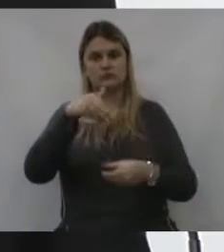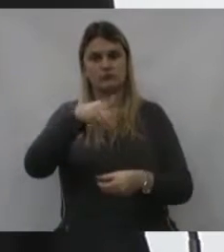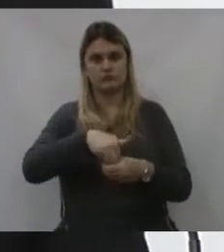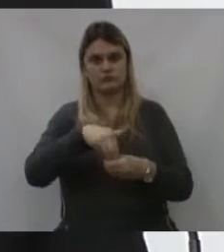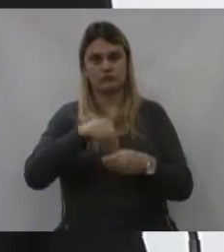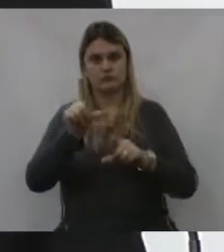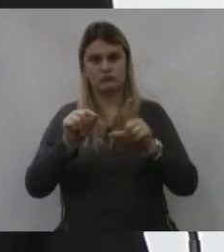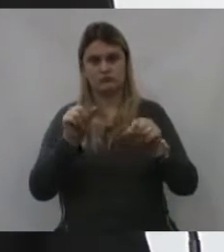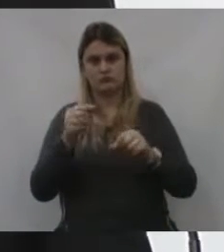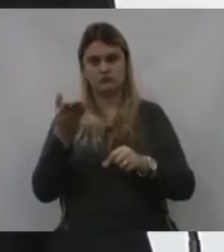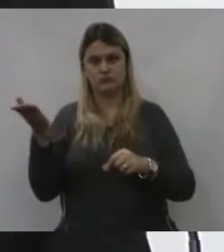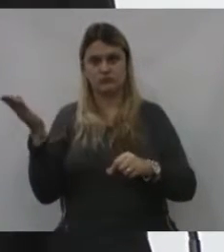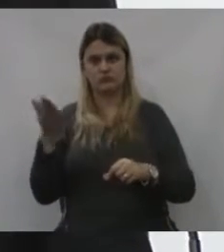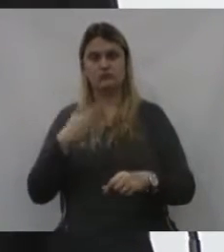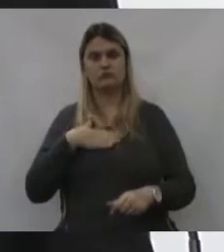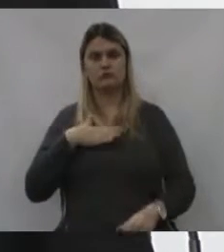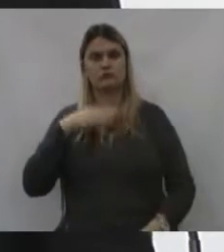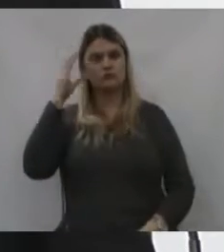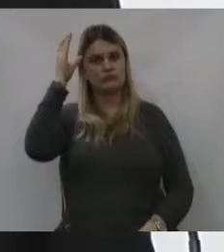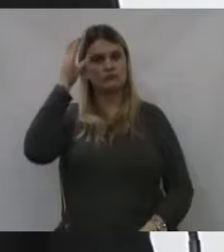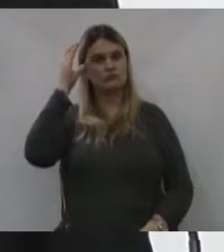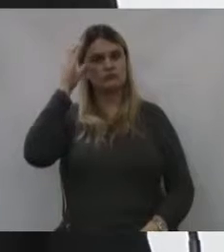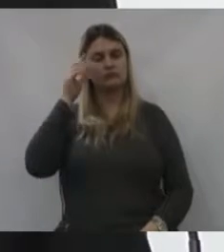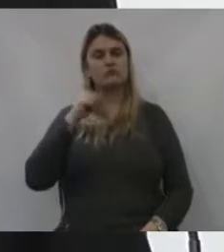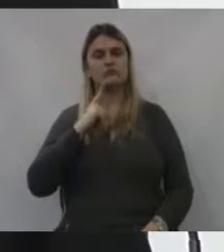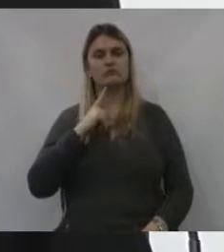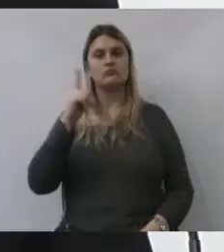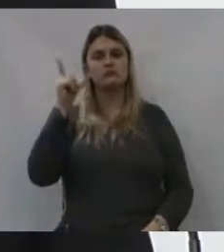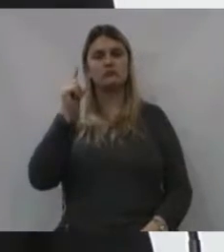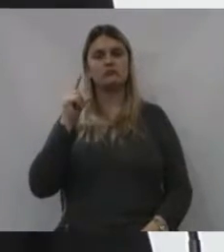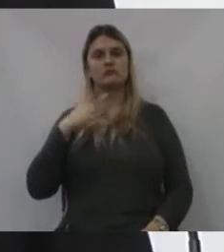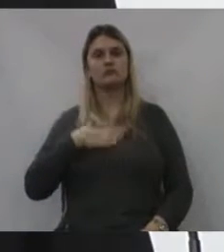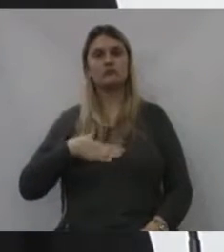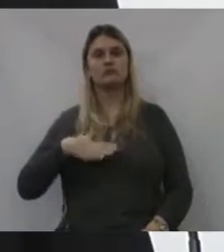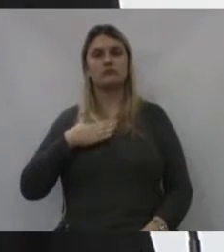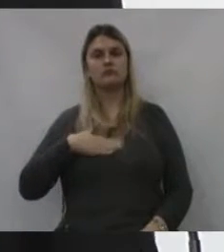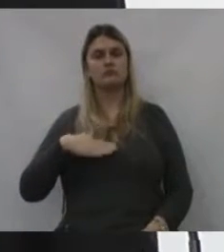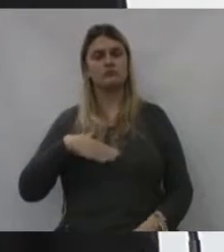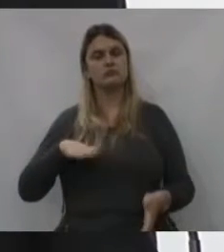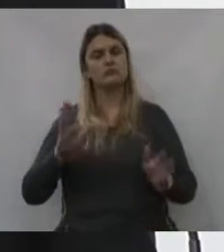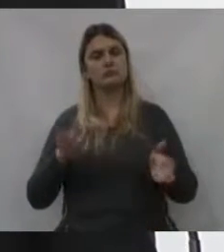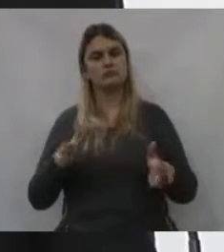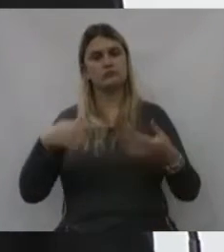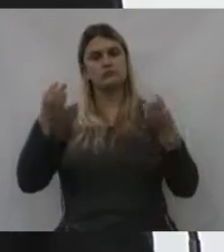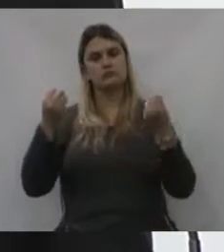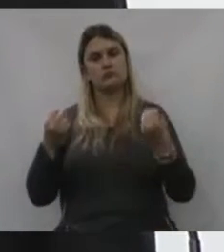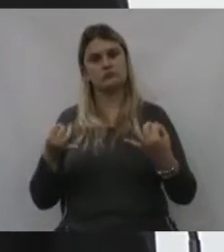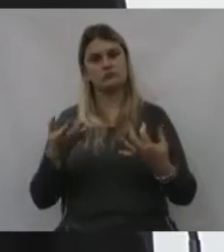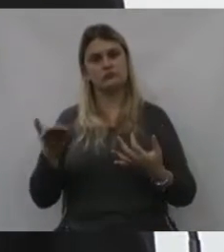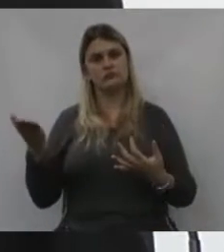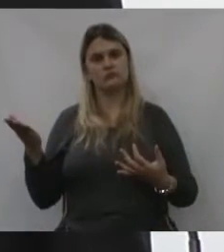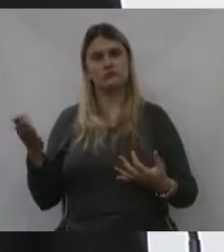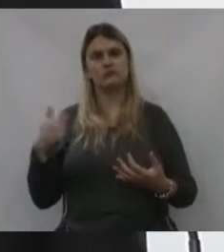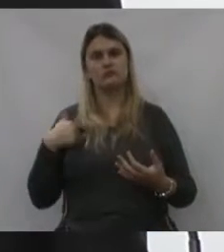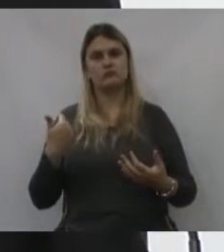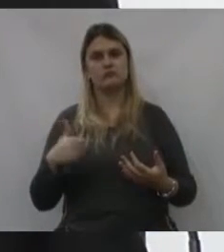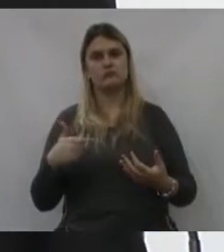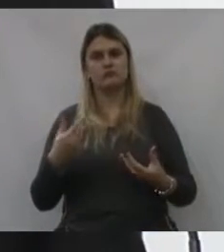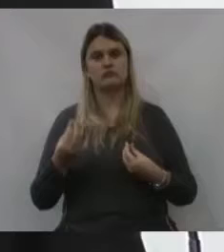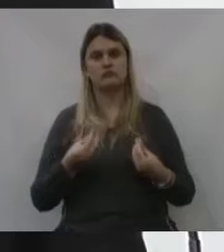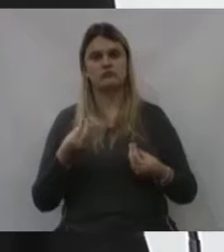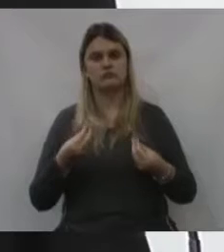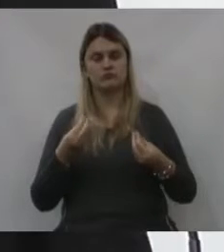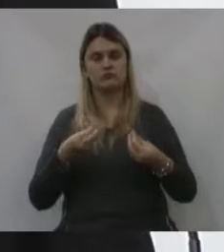pelo voto direto, e a minha consciência fica muito sossegada eu vindo prestar esclarecimento a vocês. Eu não